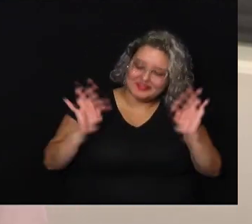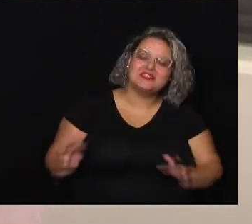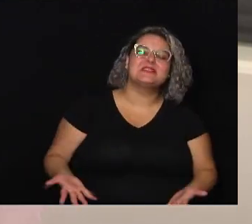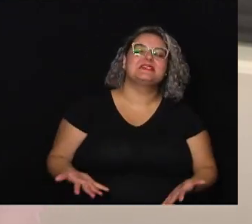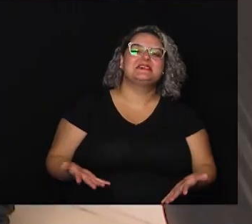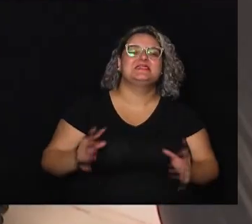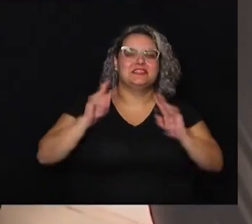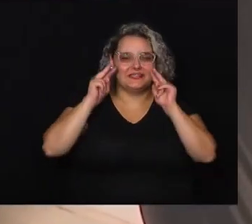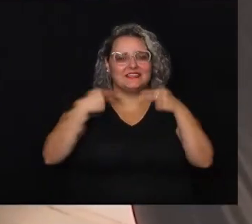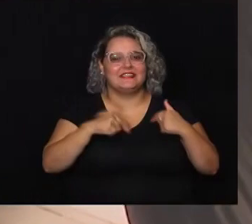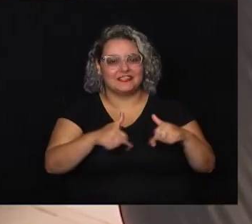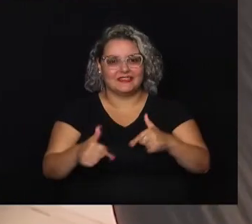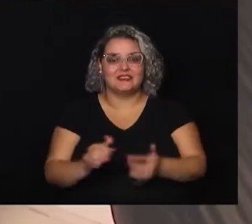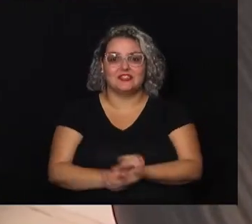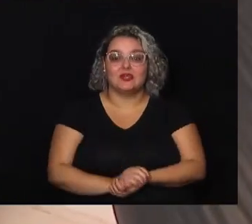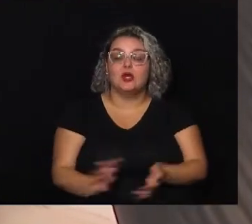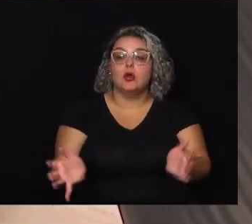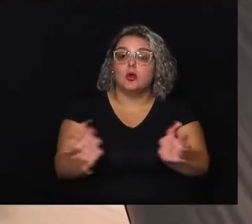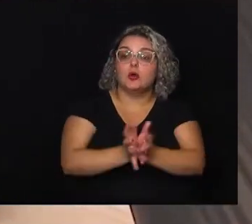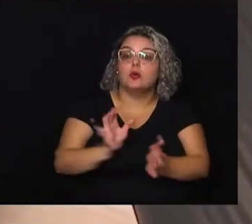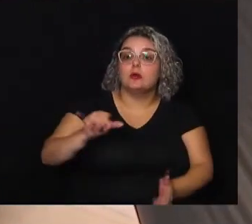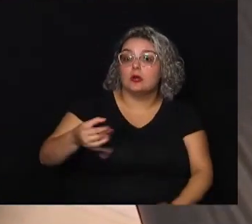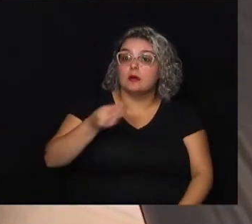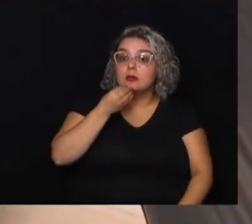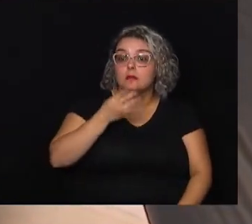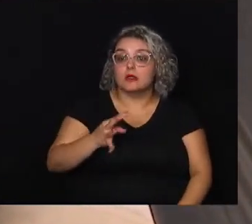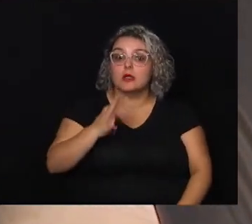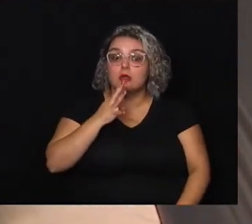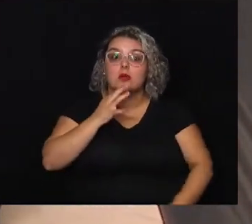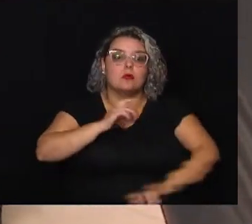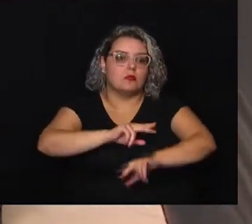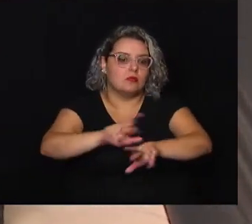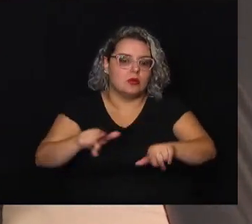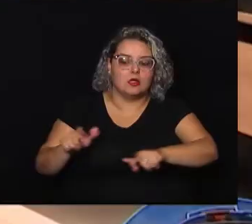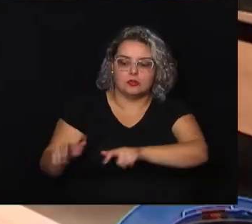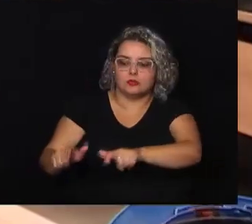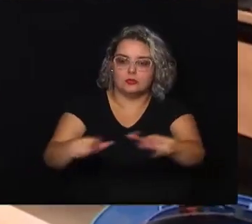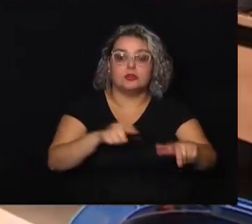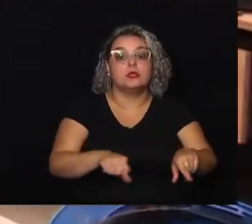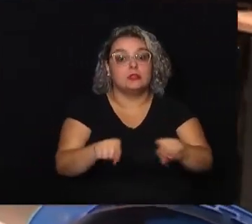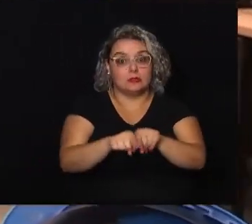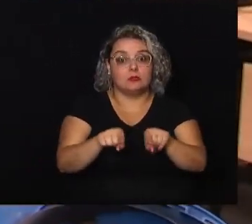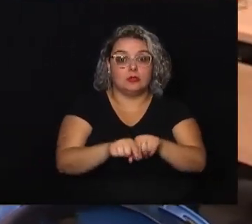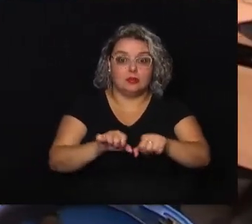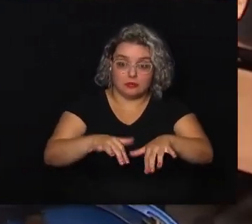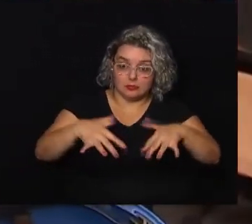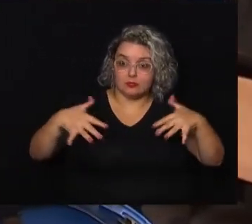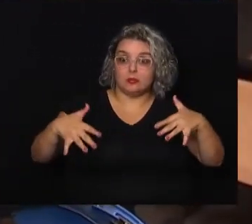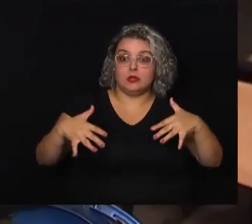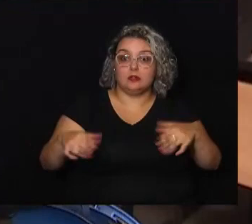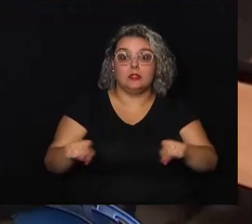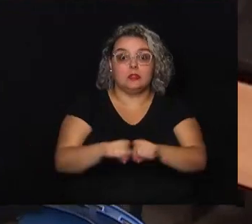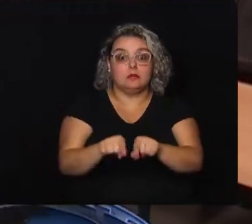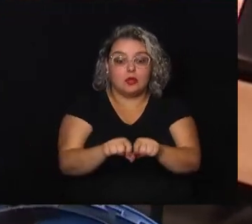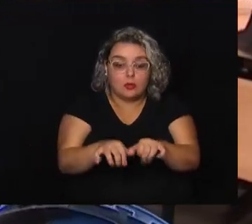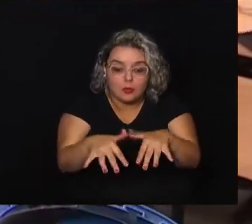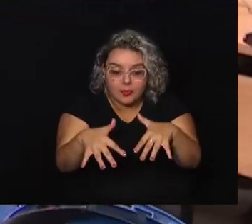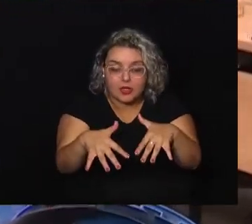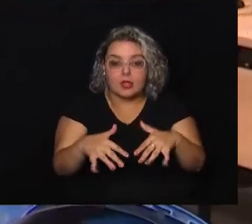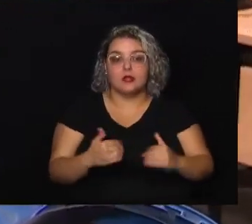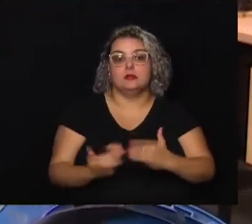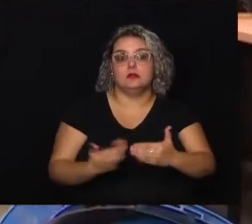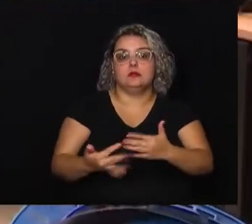reconhecimento do trabalho. O grupo aproveitou para conhecer vários setores, inclusive o plenário e o plenarinho, que estão em processo